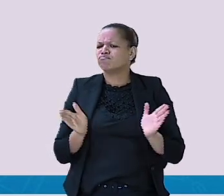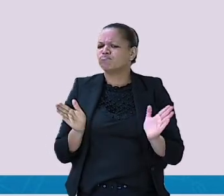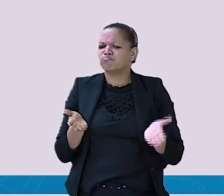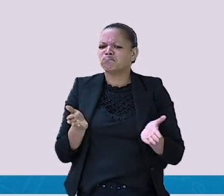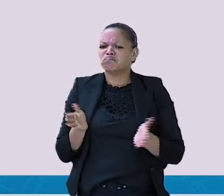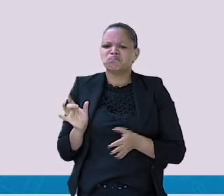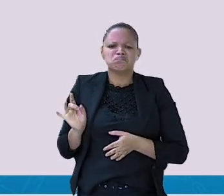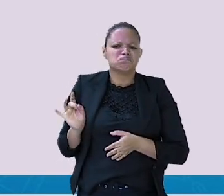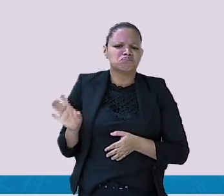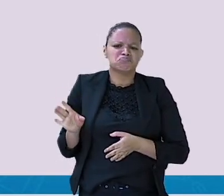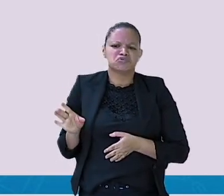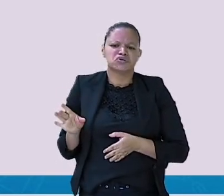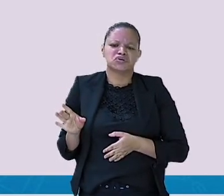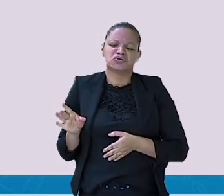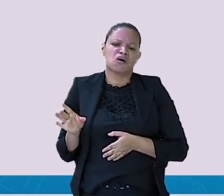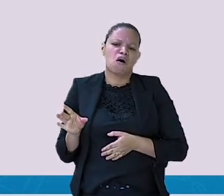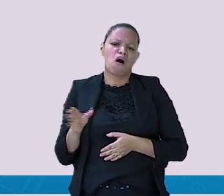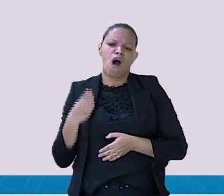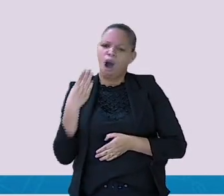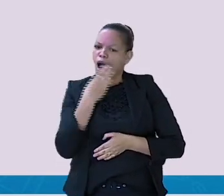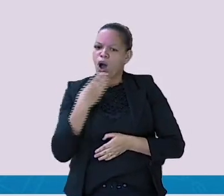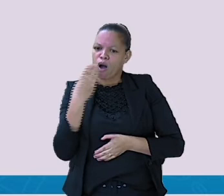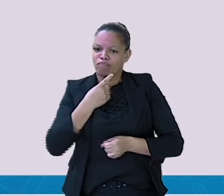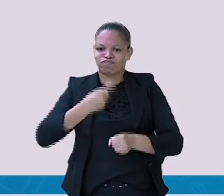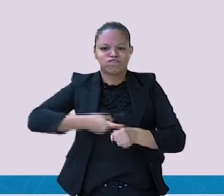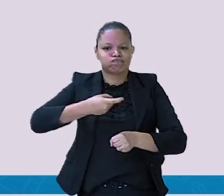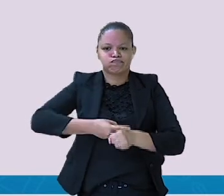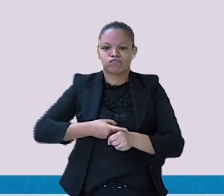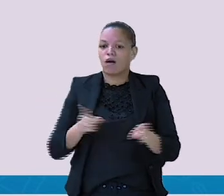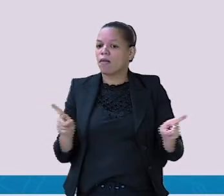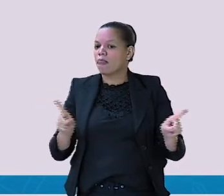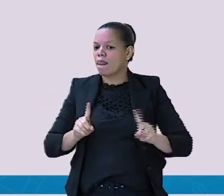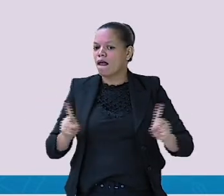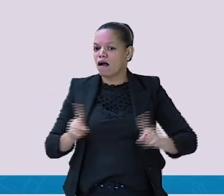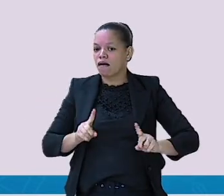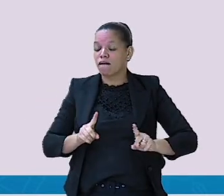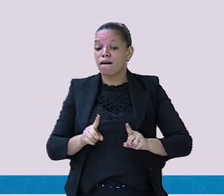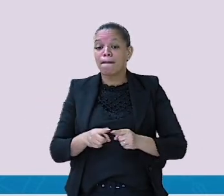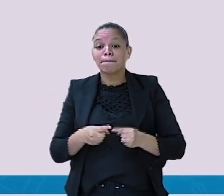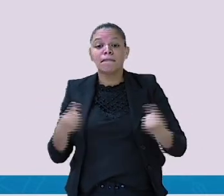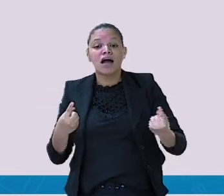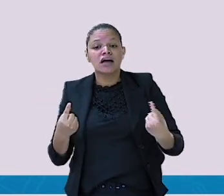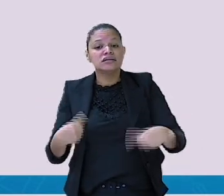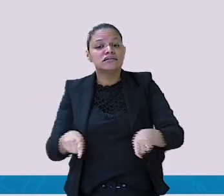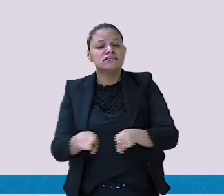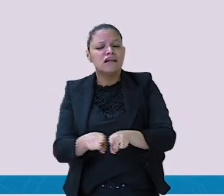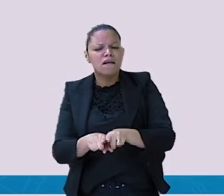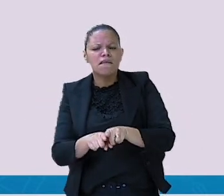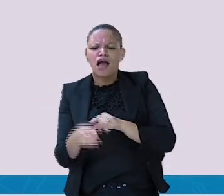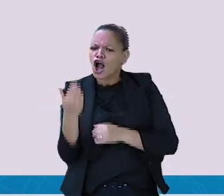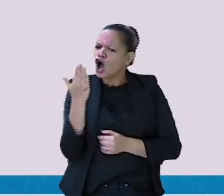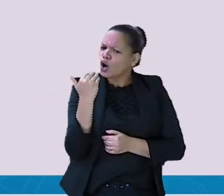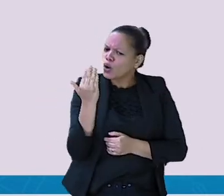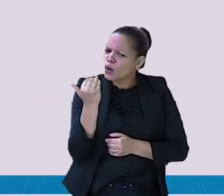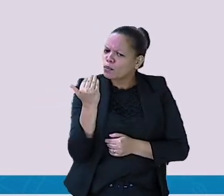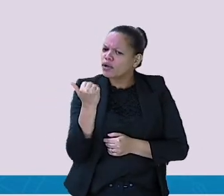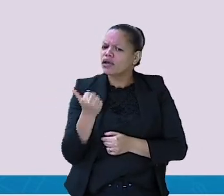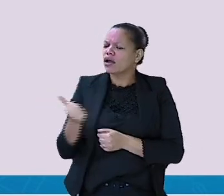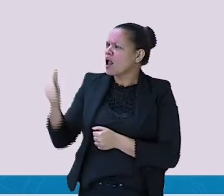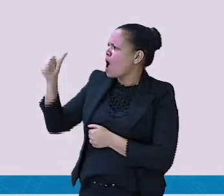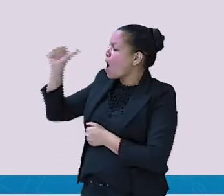mas também, olha só, como os alimentos e bebidas, né, que contém açúcar, o biocombustível, né, que